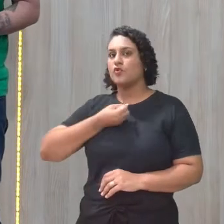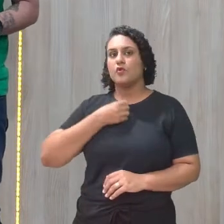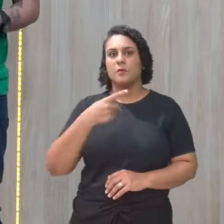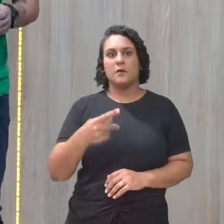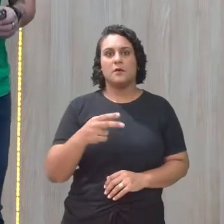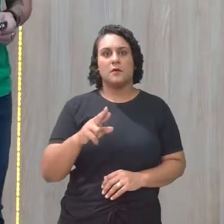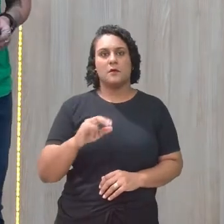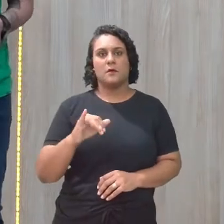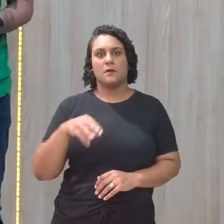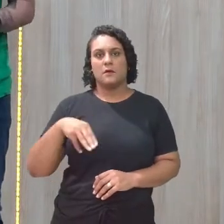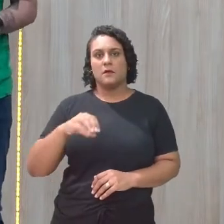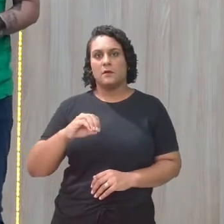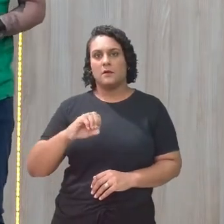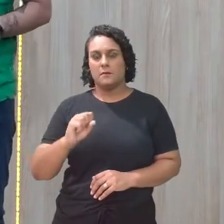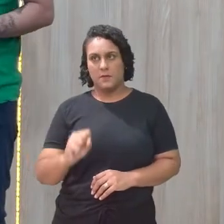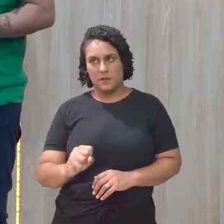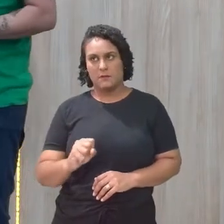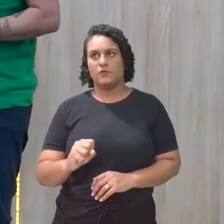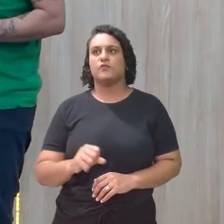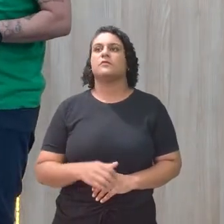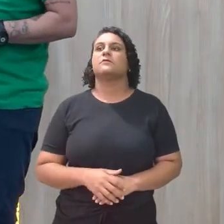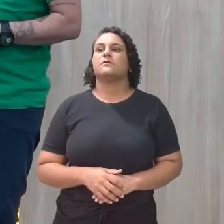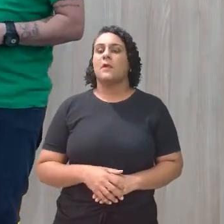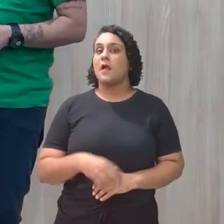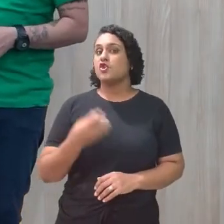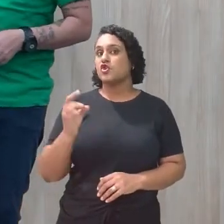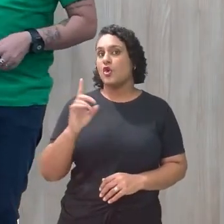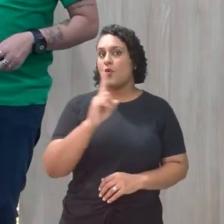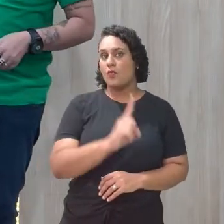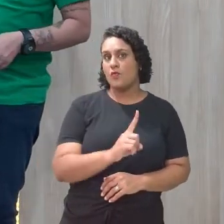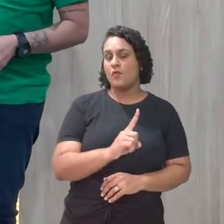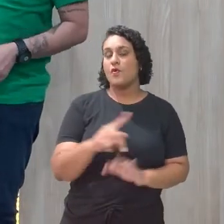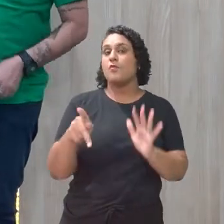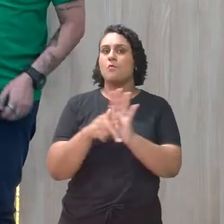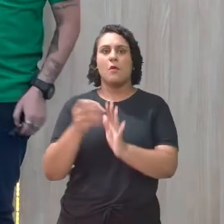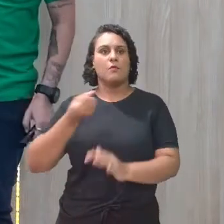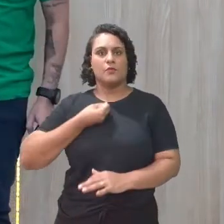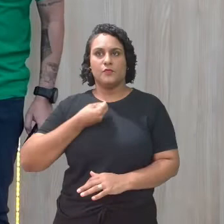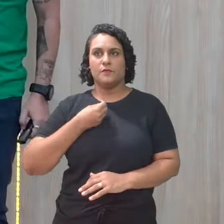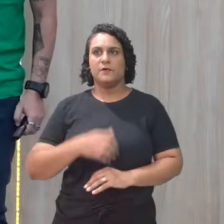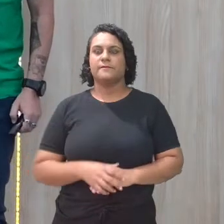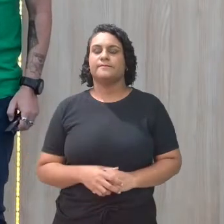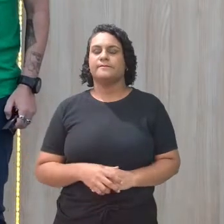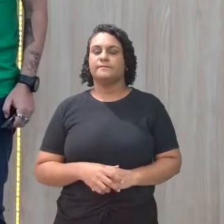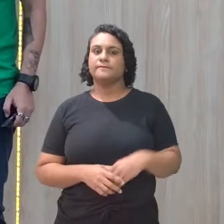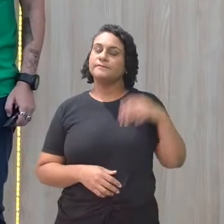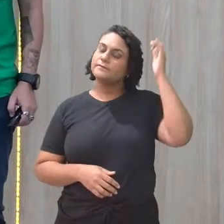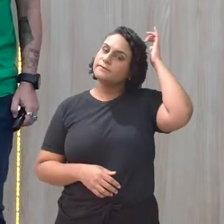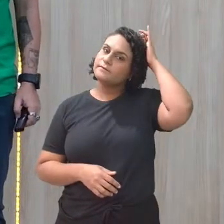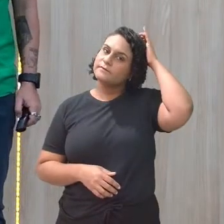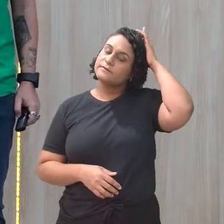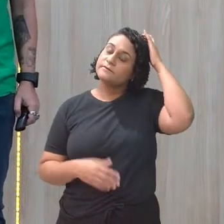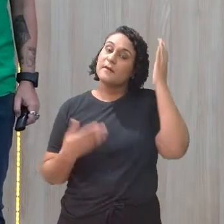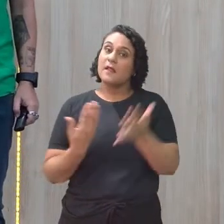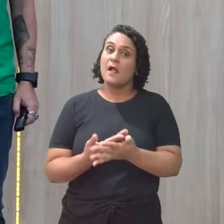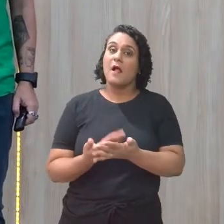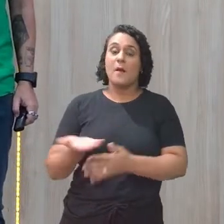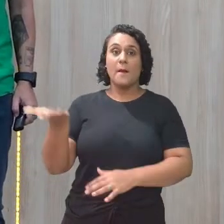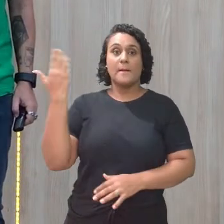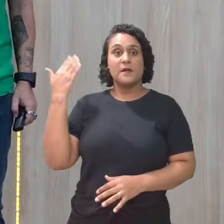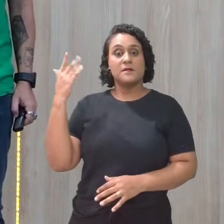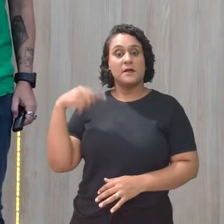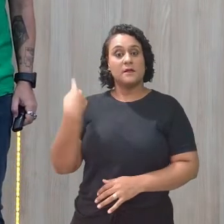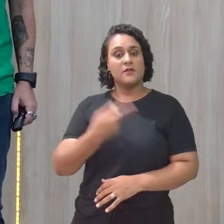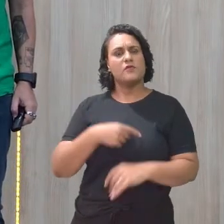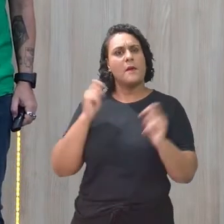e ele mesmo são os números primos, tá certo? Então, da aula passada, a gente já percebeu isso, né?